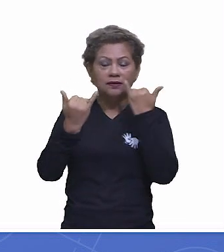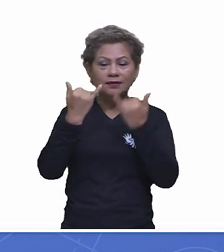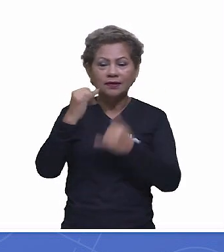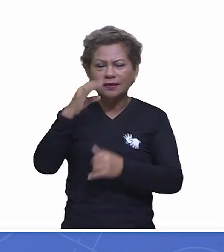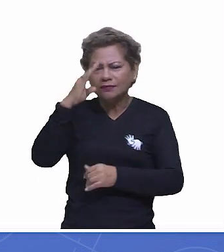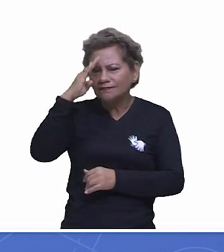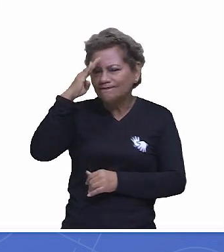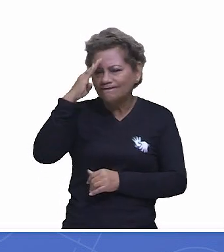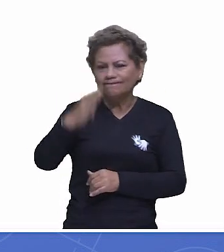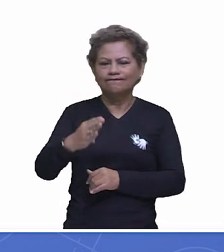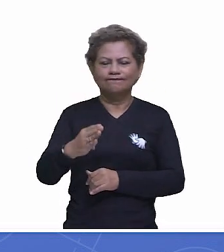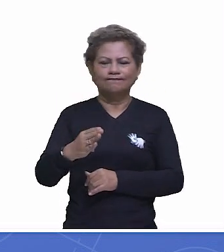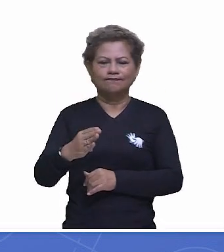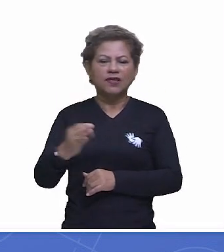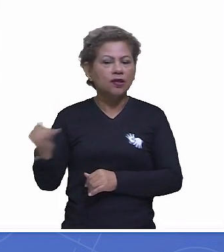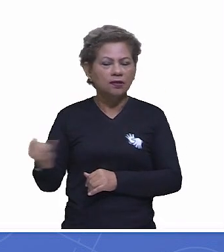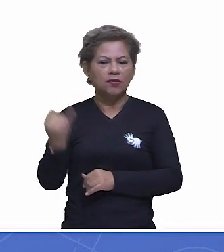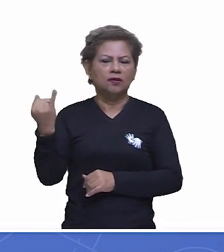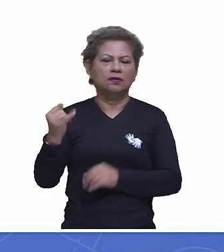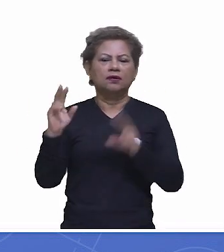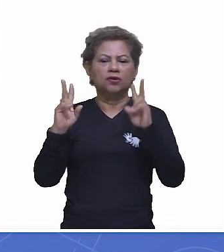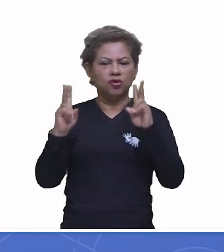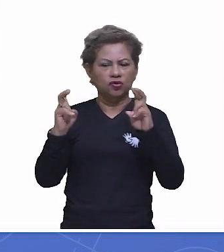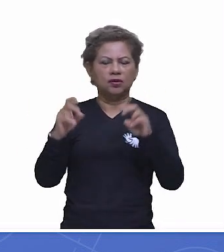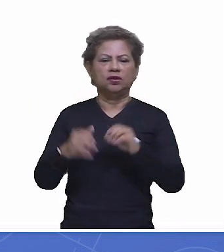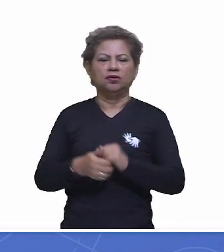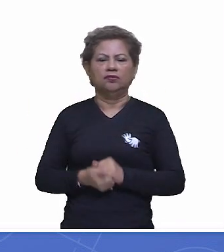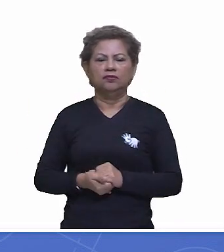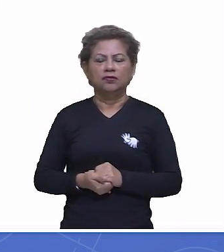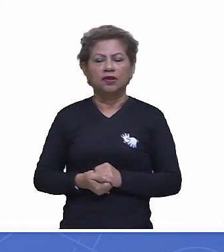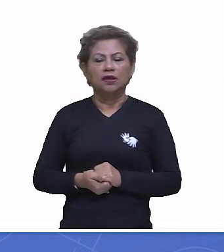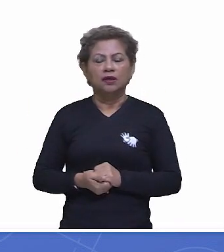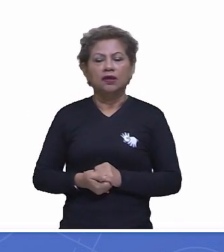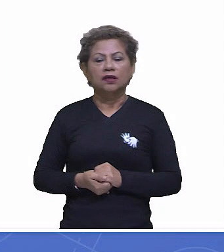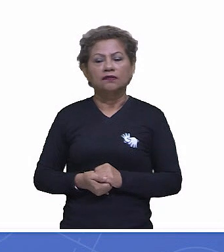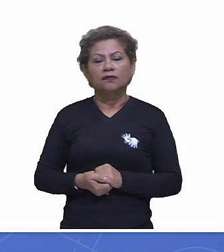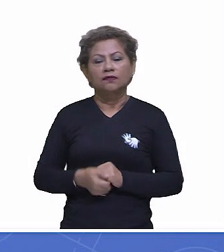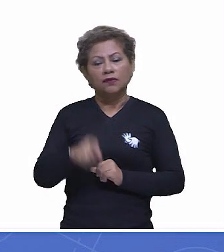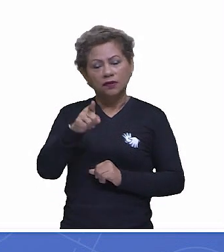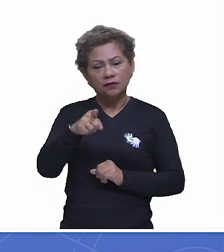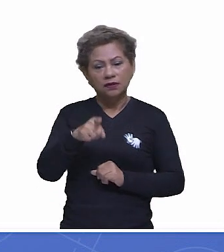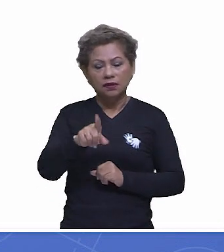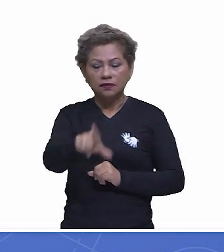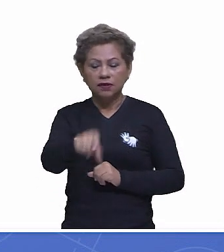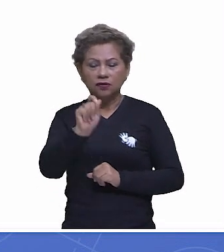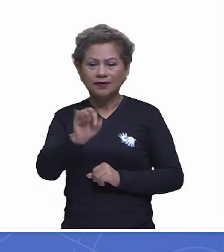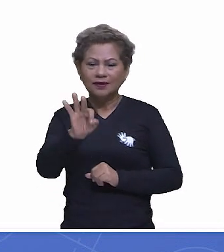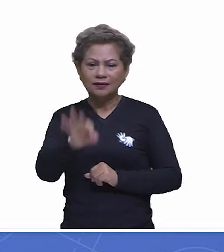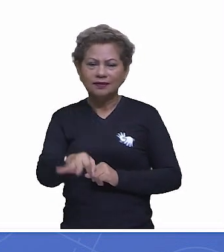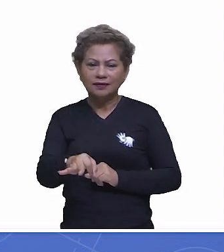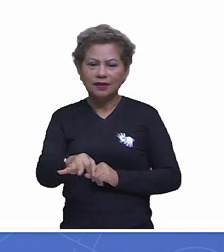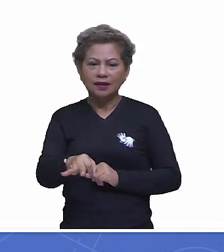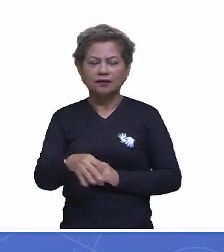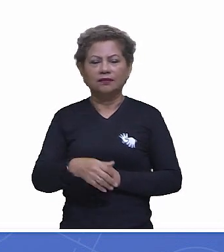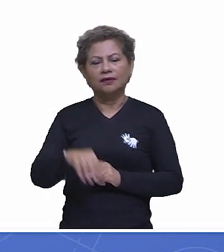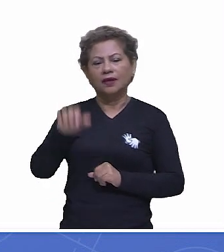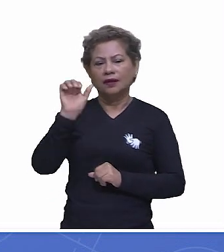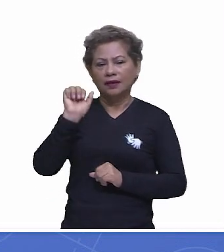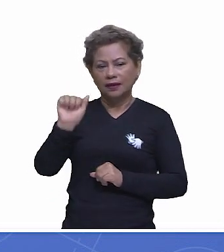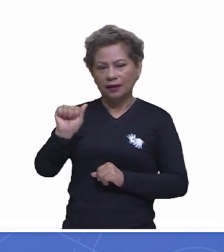dessa passagem, né? Desse texto. E aí nós temos as seguintes informações, né? Letra